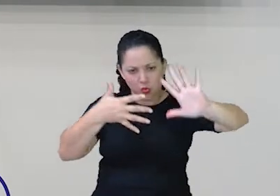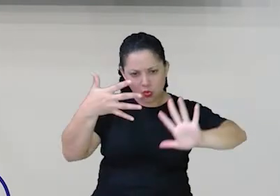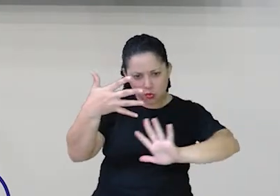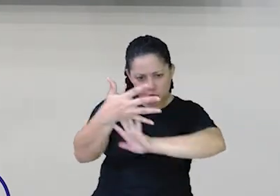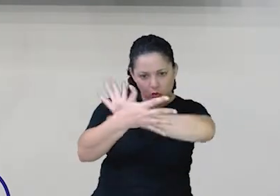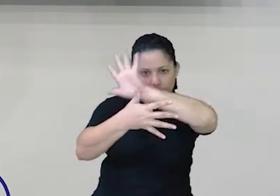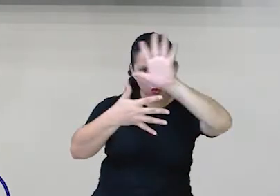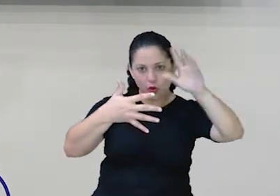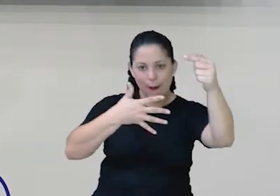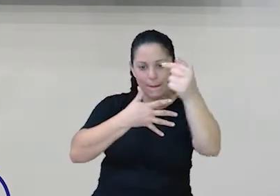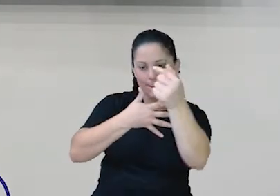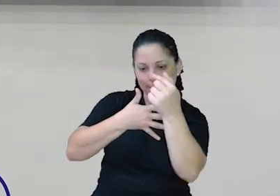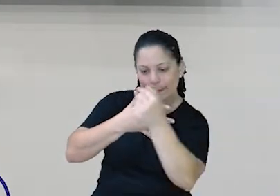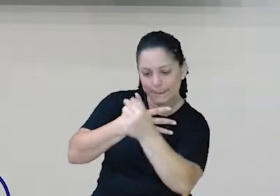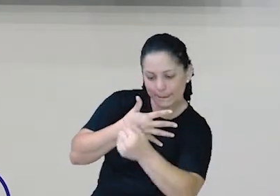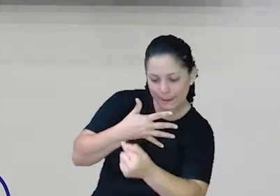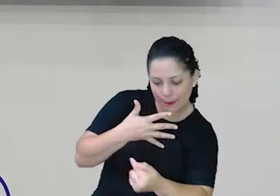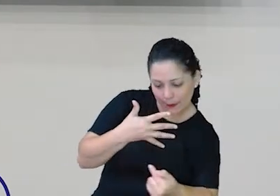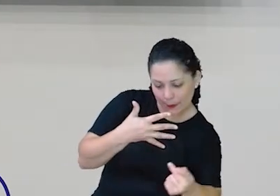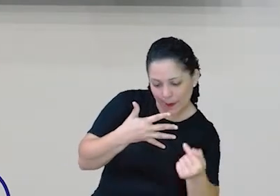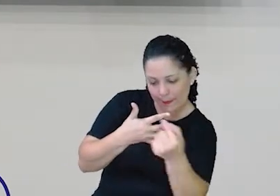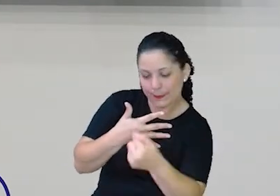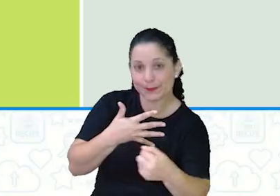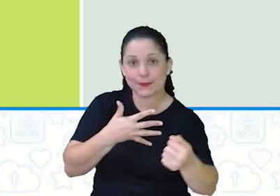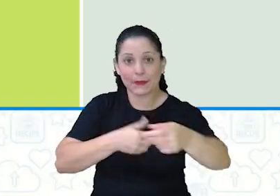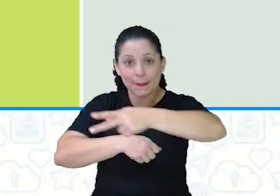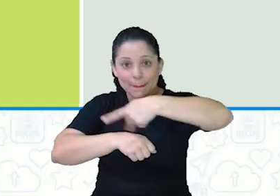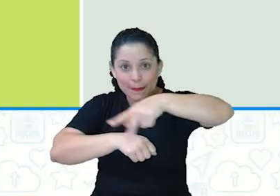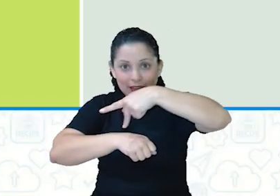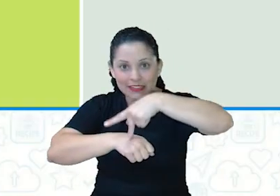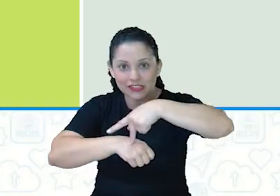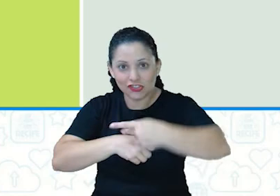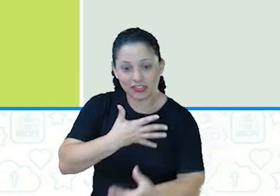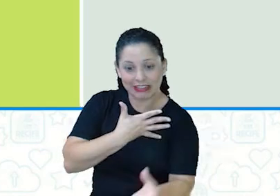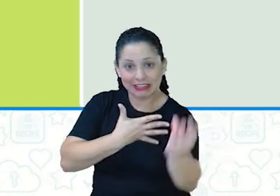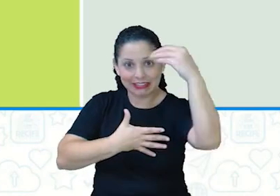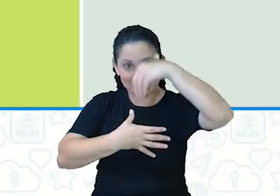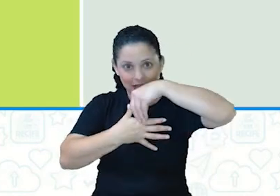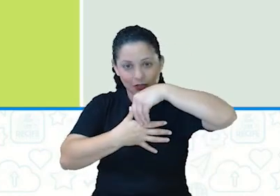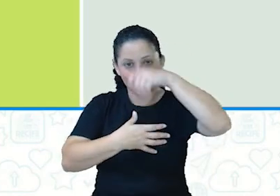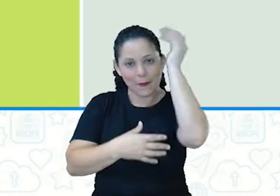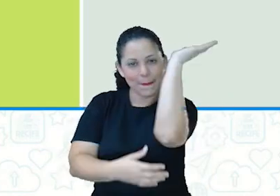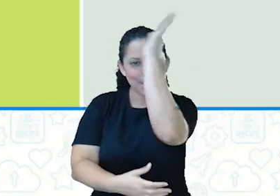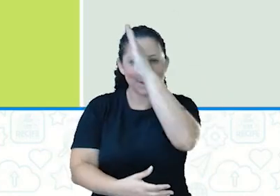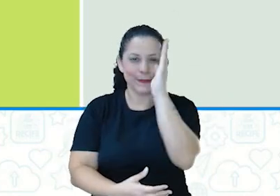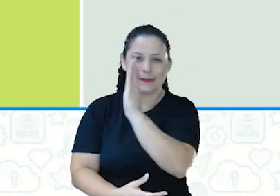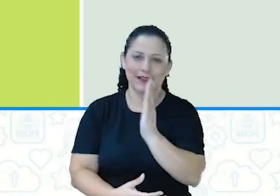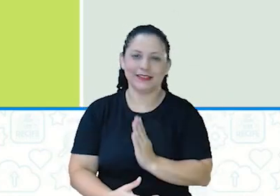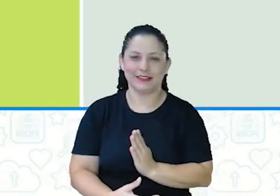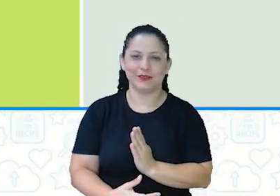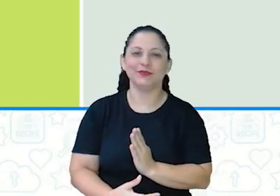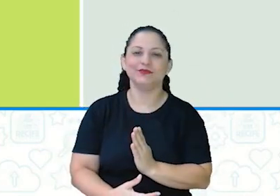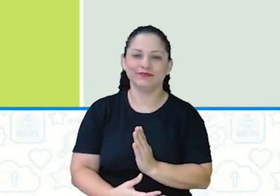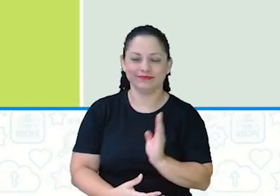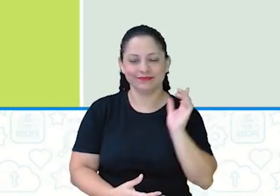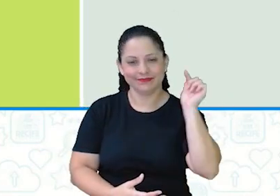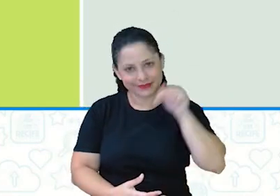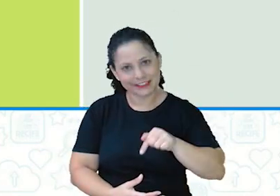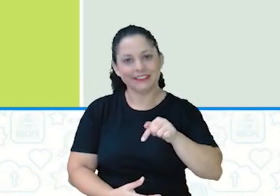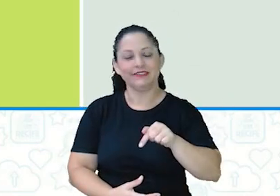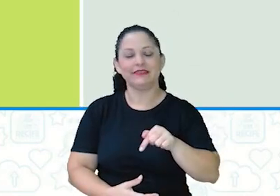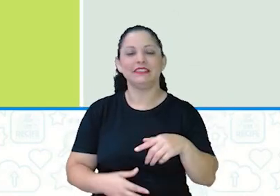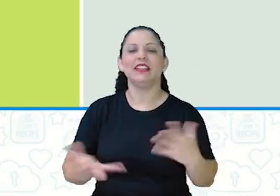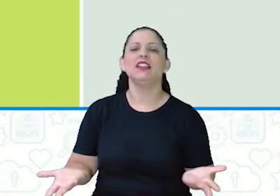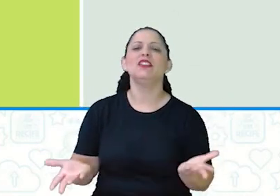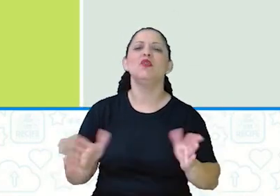vários países, que o nosso Brasil, que é esse país aqui, ó, lindinho, maravilhoso, está dentro da América do Sul. E